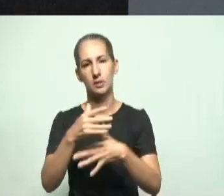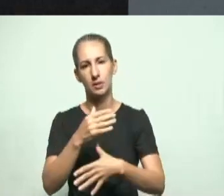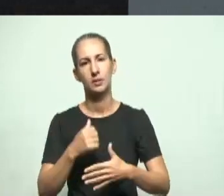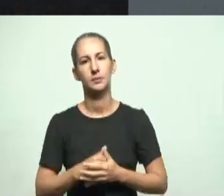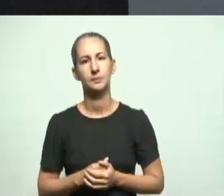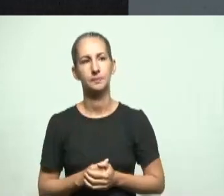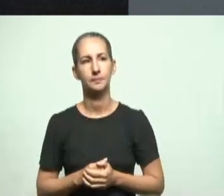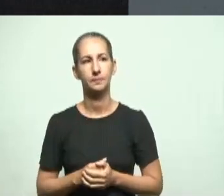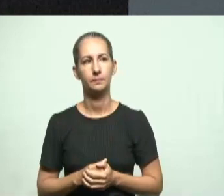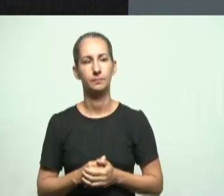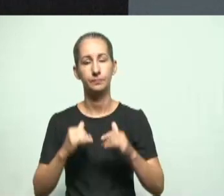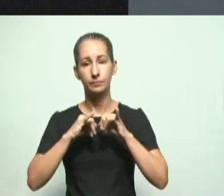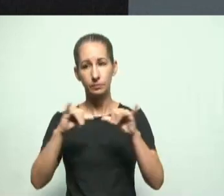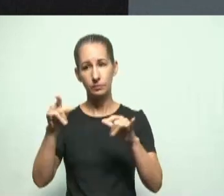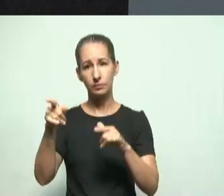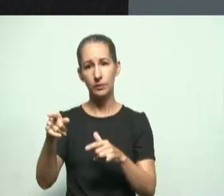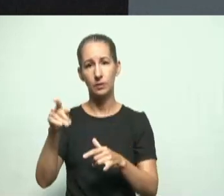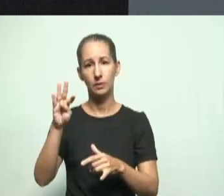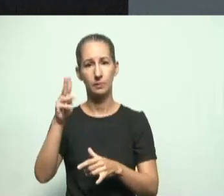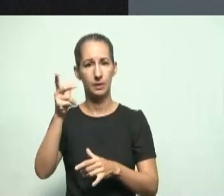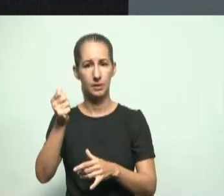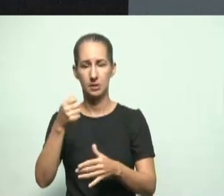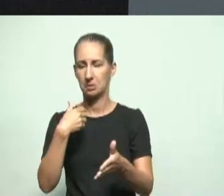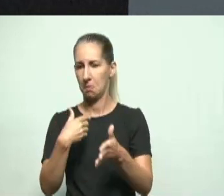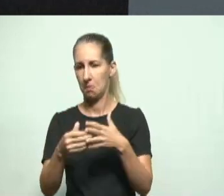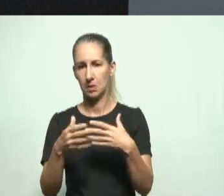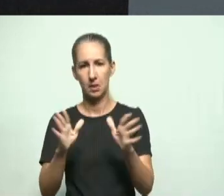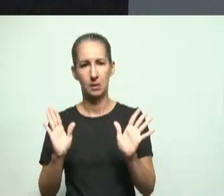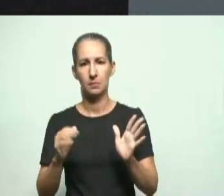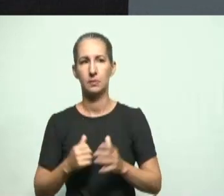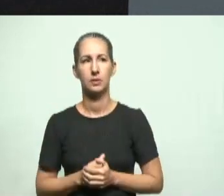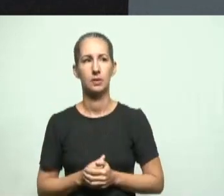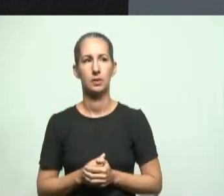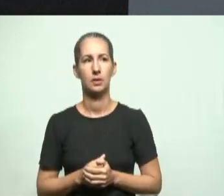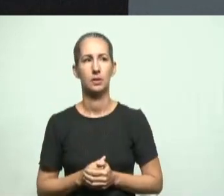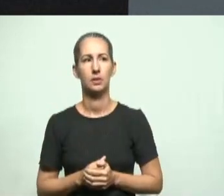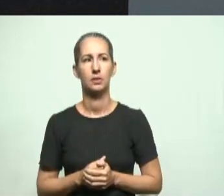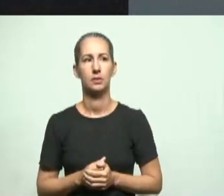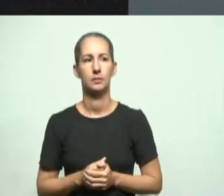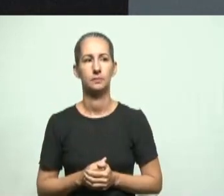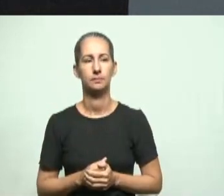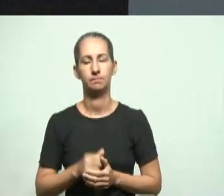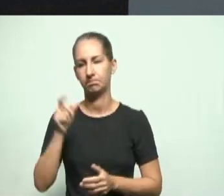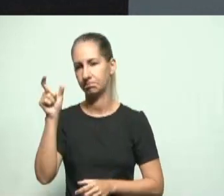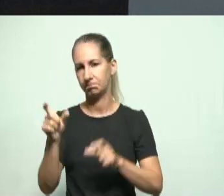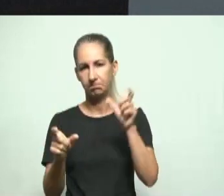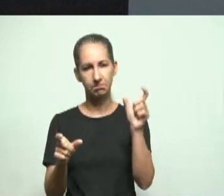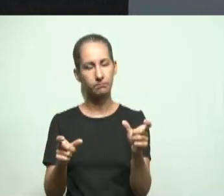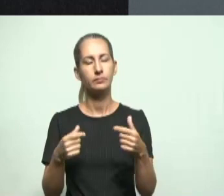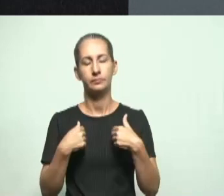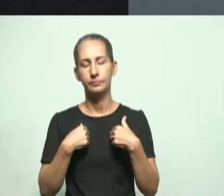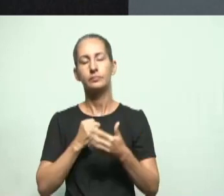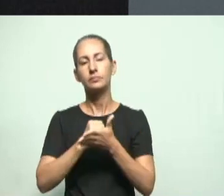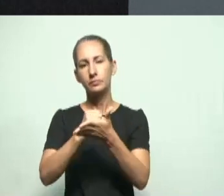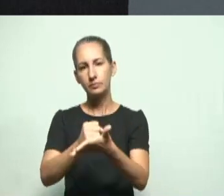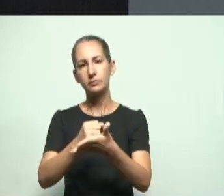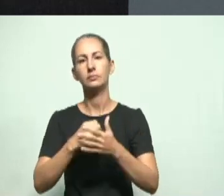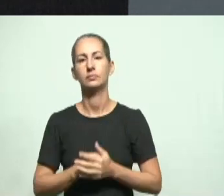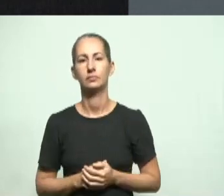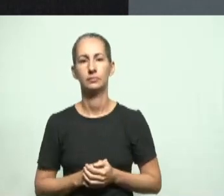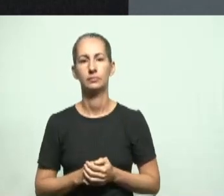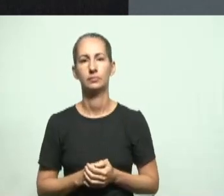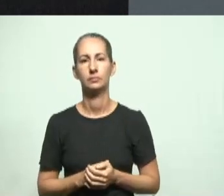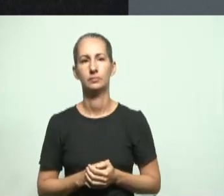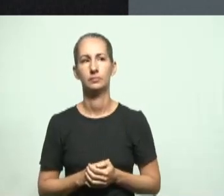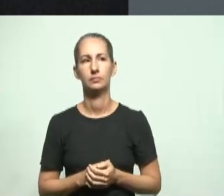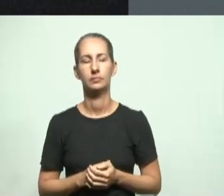E, como falou aqui a vereadora Brisa, independente de sua posição, a gente está aqui para somar. Então, mais